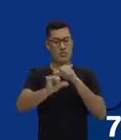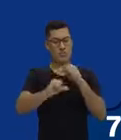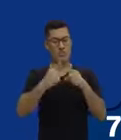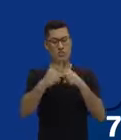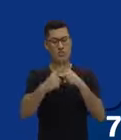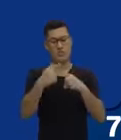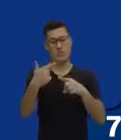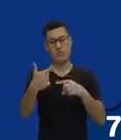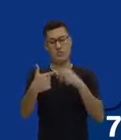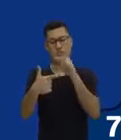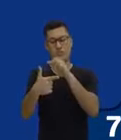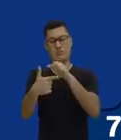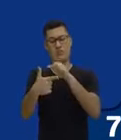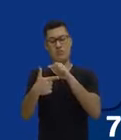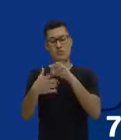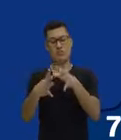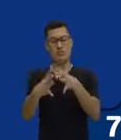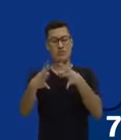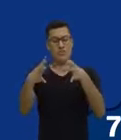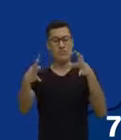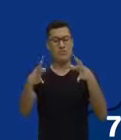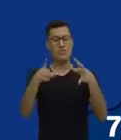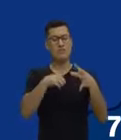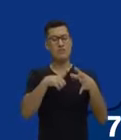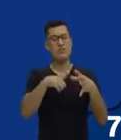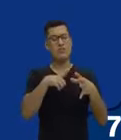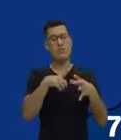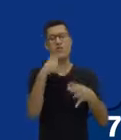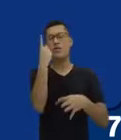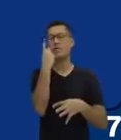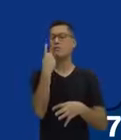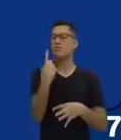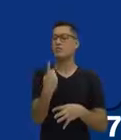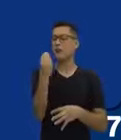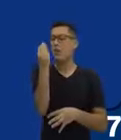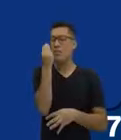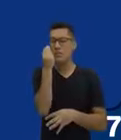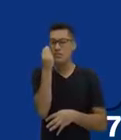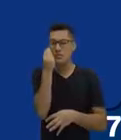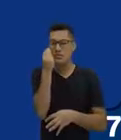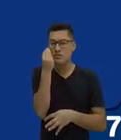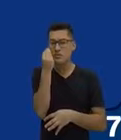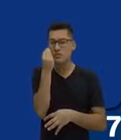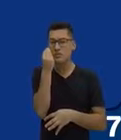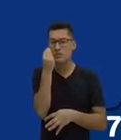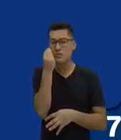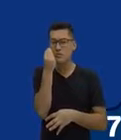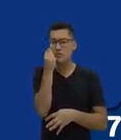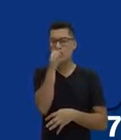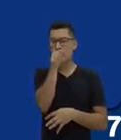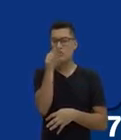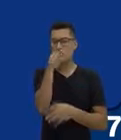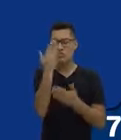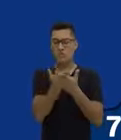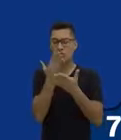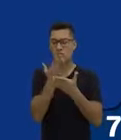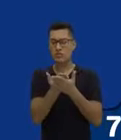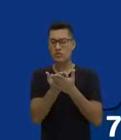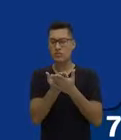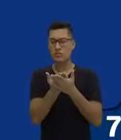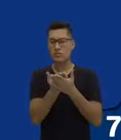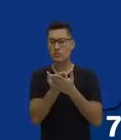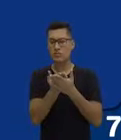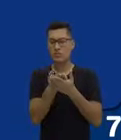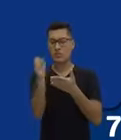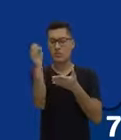2, não é isso? E aí tem uma parada interessante para ele prestar atenção, que foi o que tu comentaste na tua aula. Aqui, vou apagar aqui,